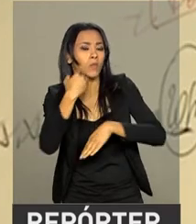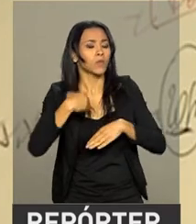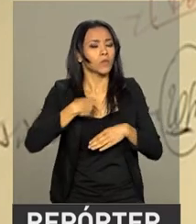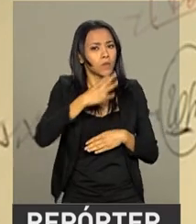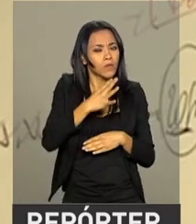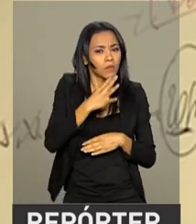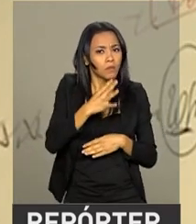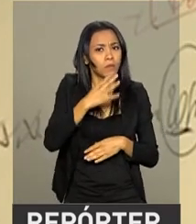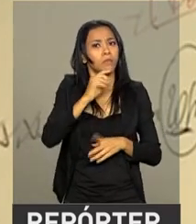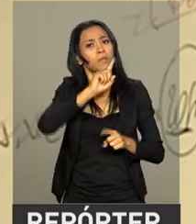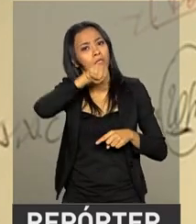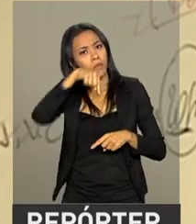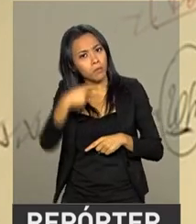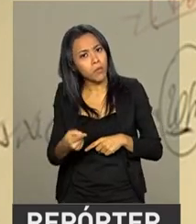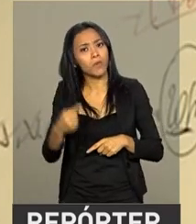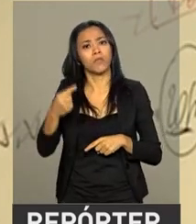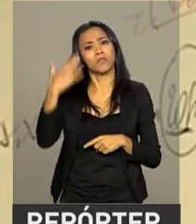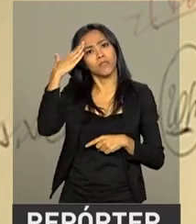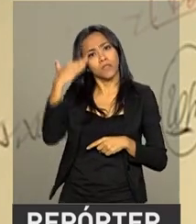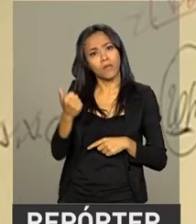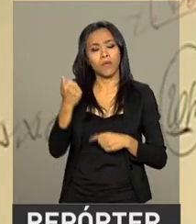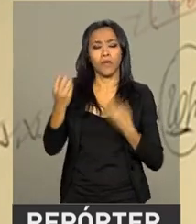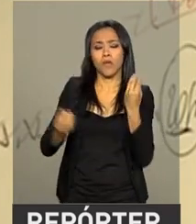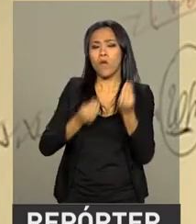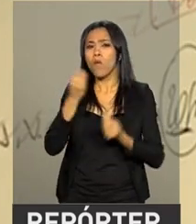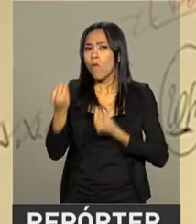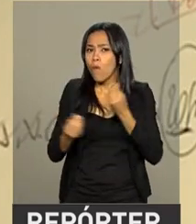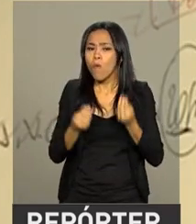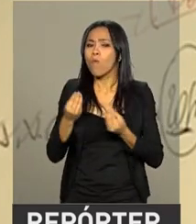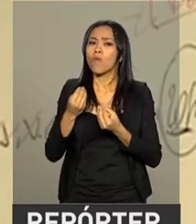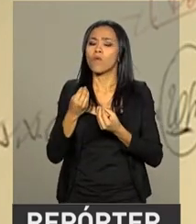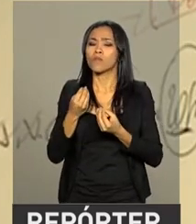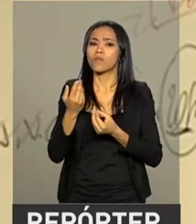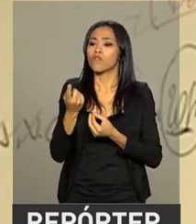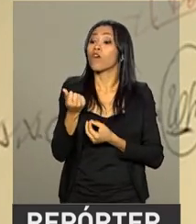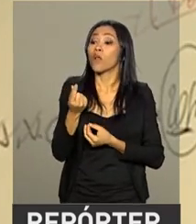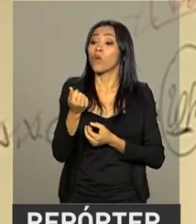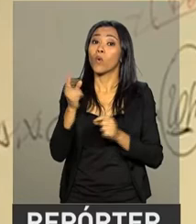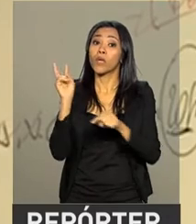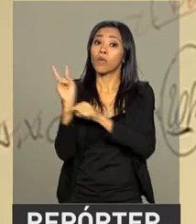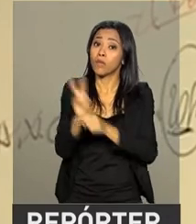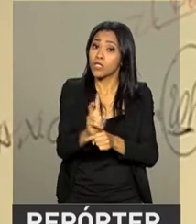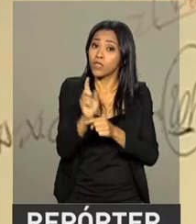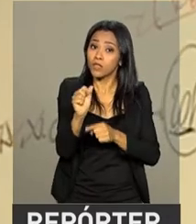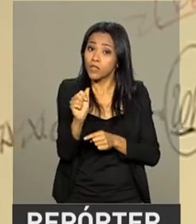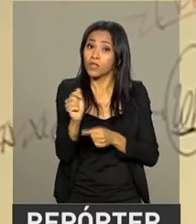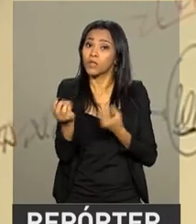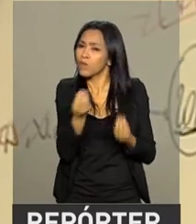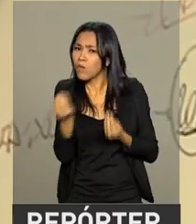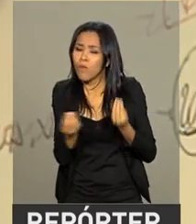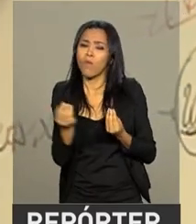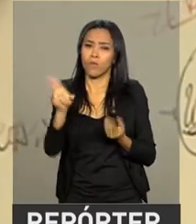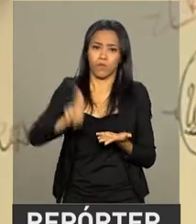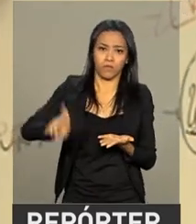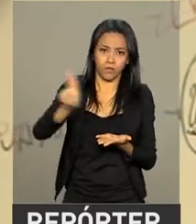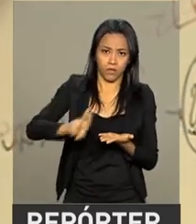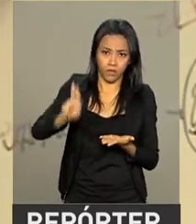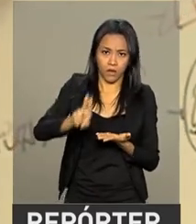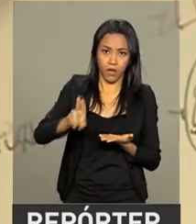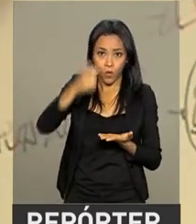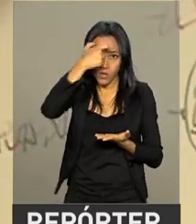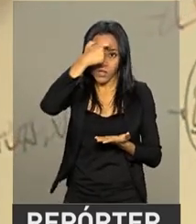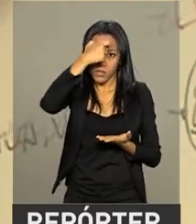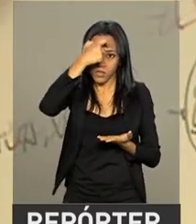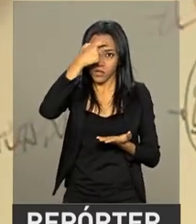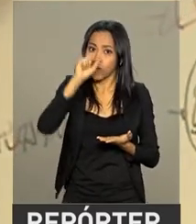possa ter um direcionamento melhor sobre qual o valor que você precisa porque você vai está utilizando né é conscientizar sobre